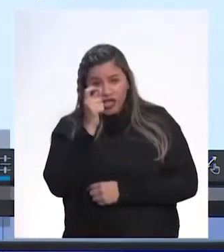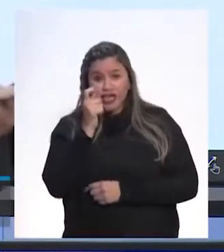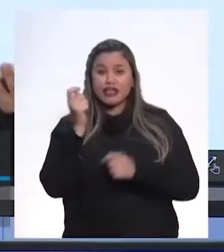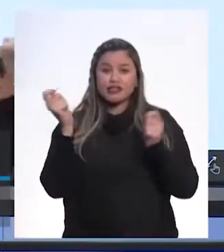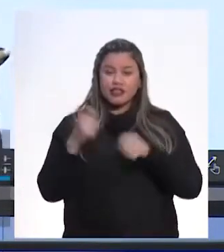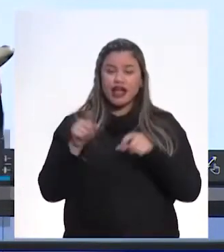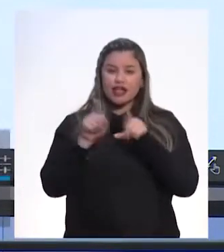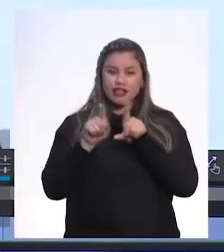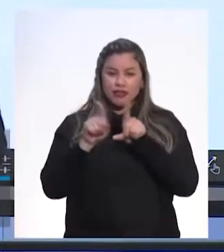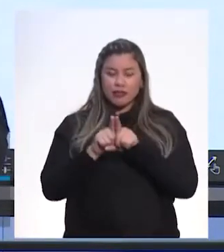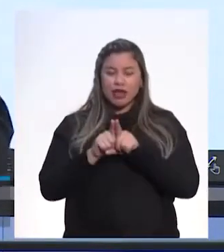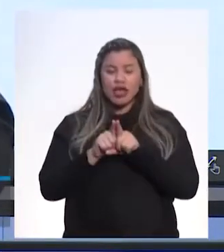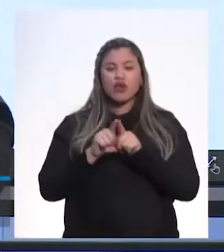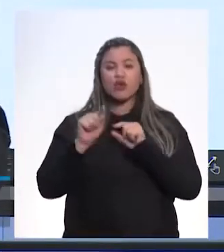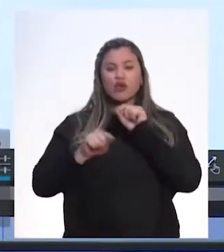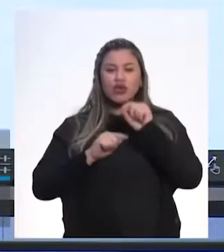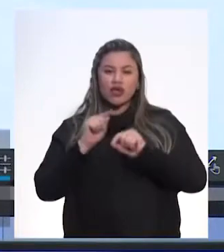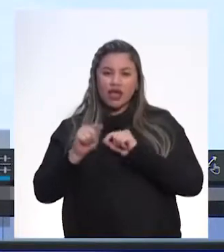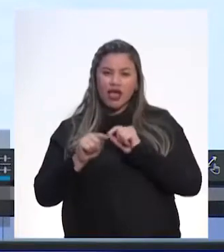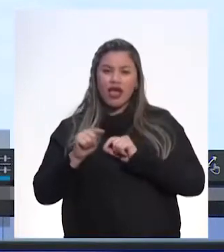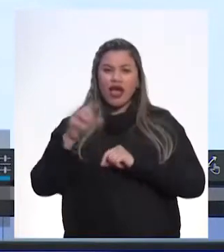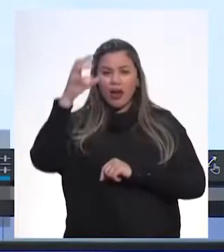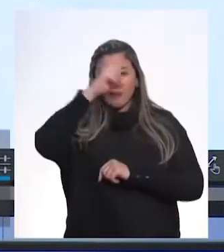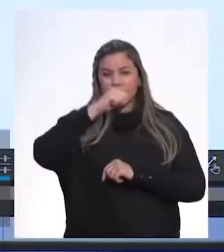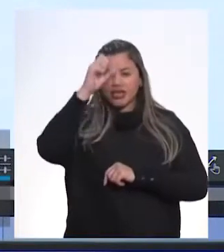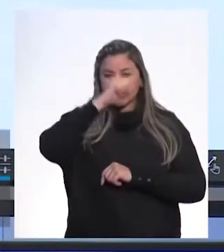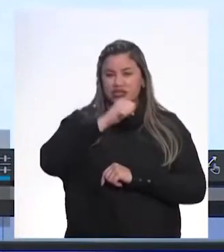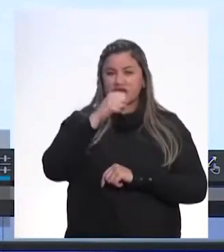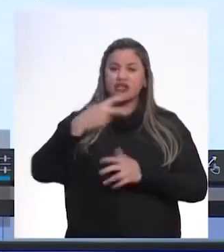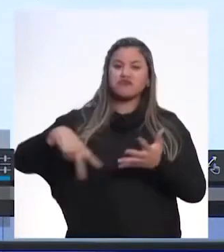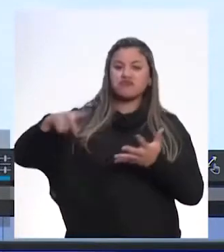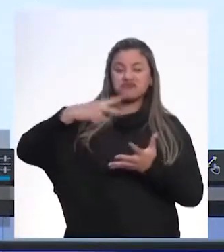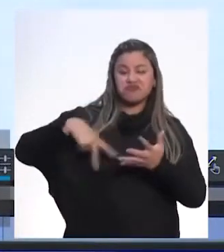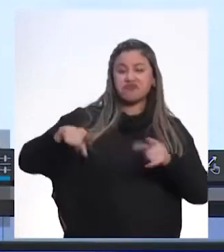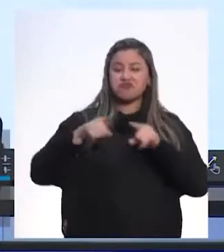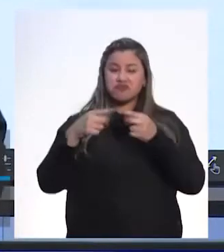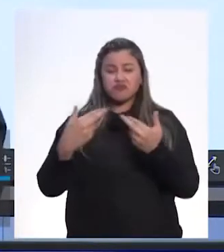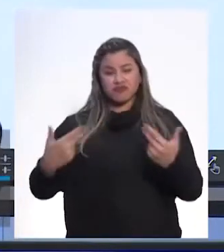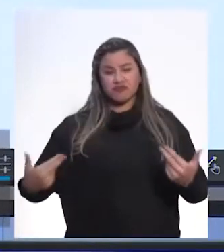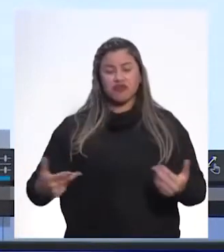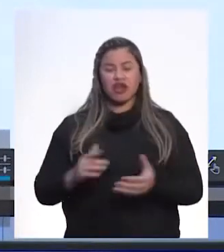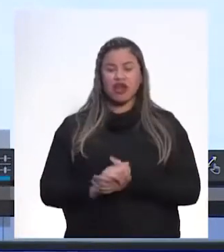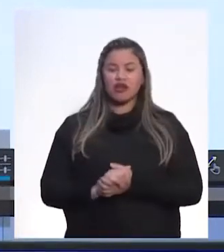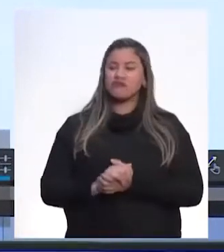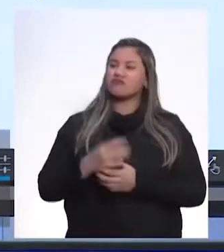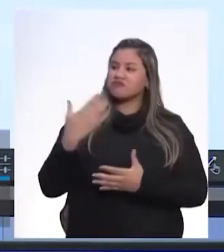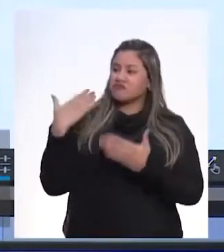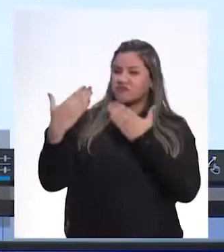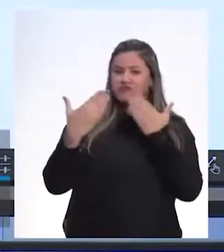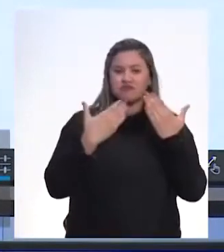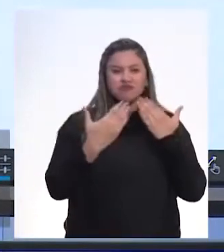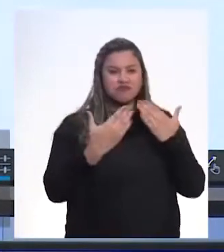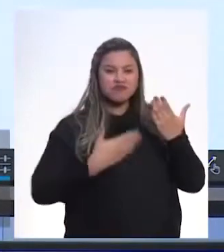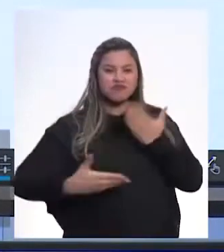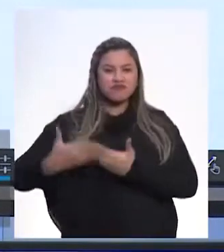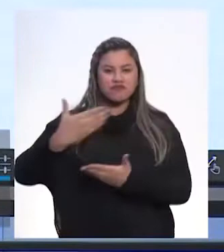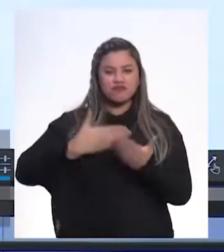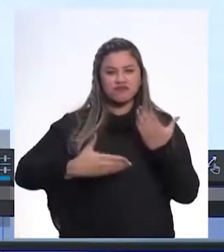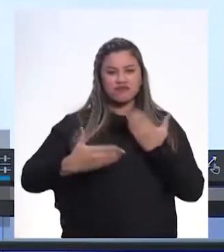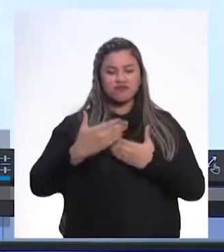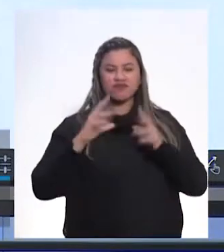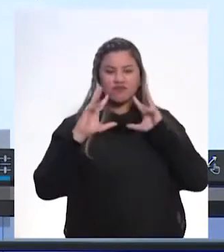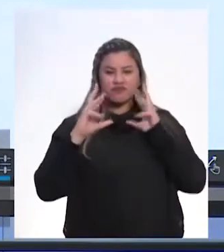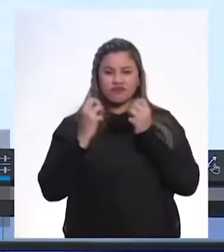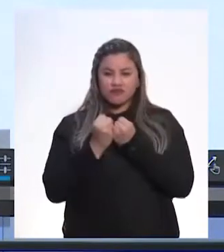ao trabalho dessas companhias, poder conhecer um pouco mais sobre o trabalho deles, né? Conversar com grandes coreógrafos, né? Fazer até uns